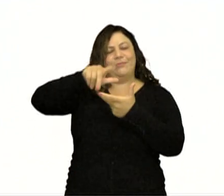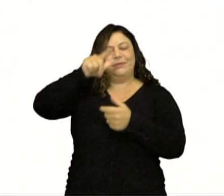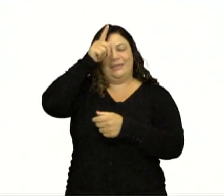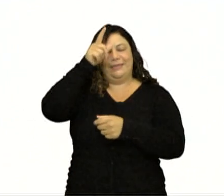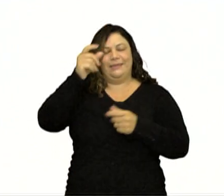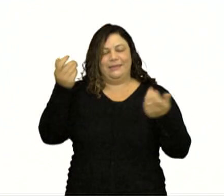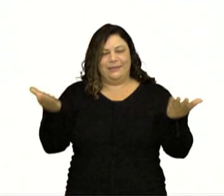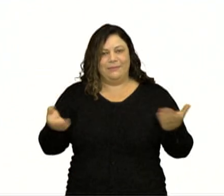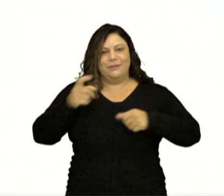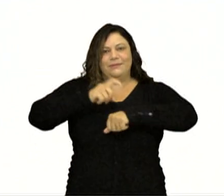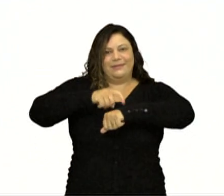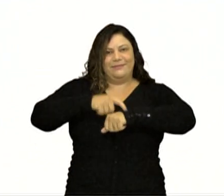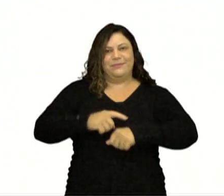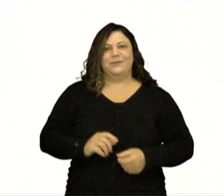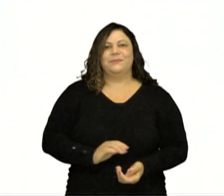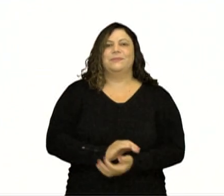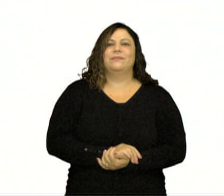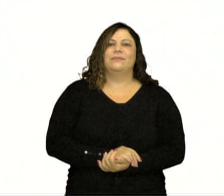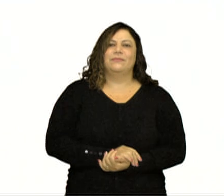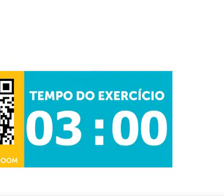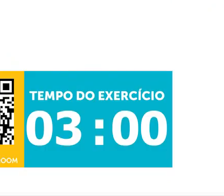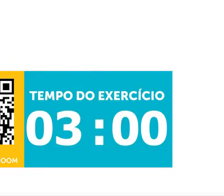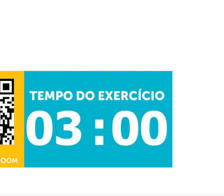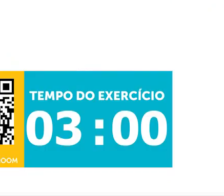para pensar e eu já volto.